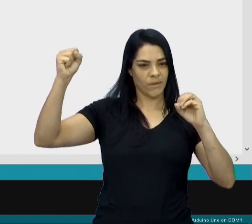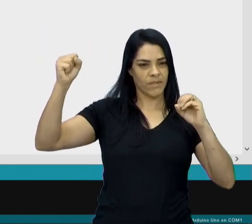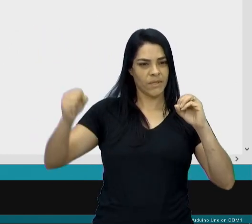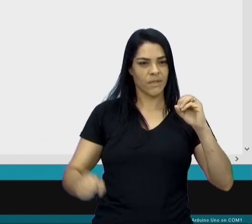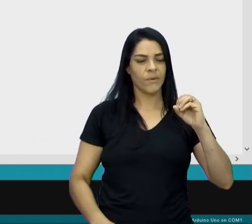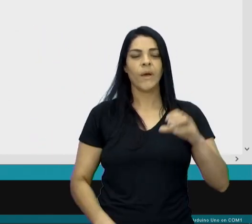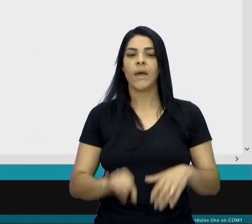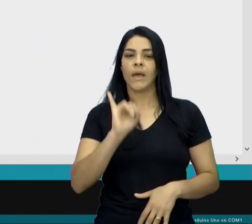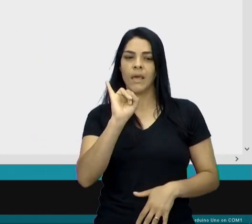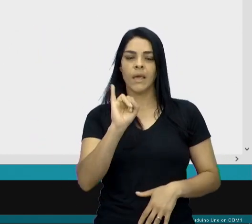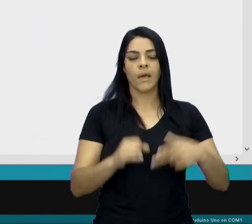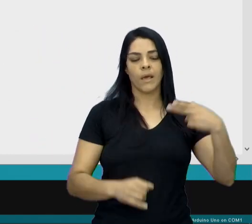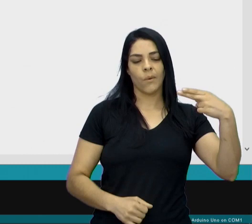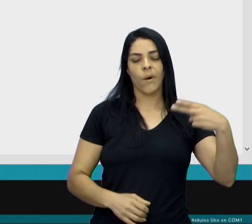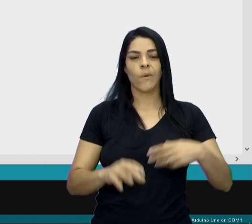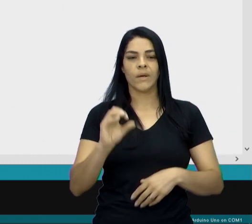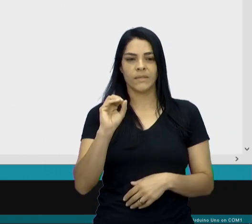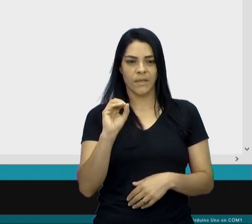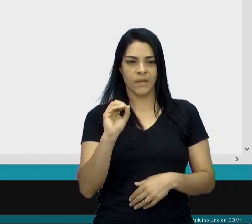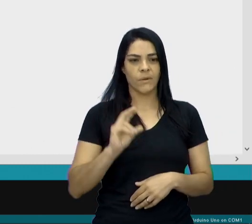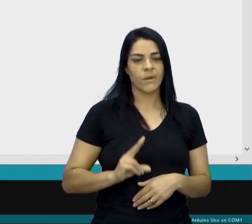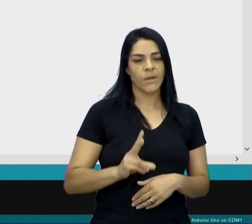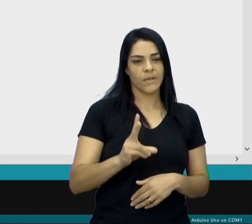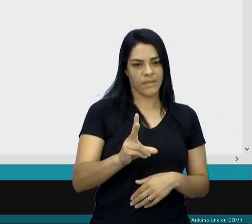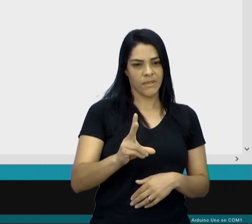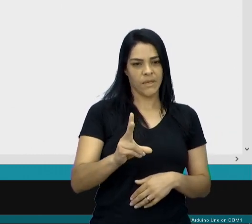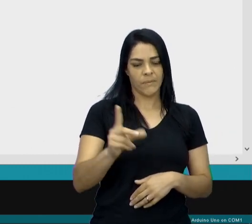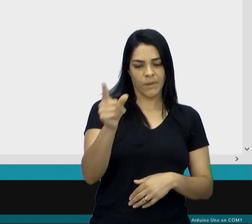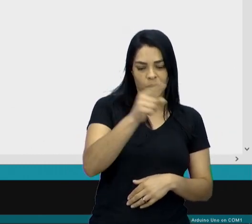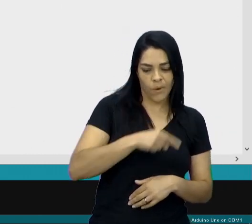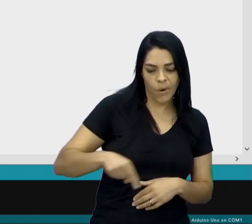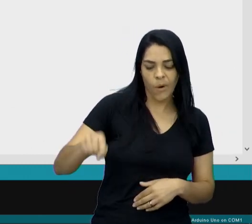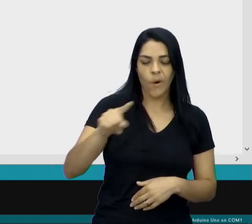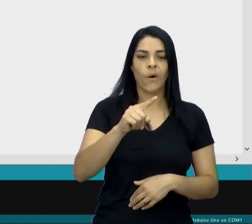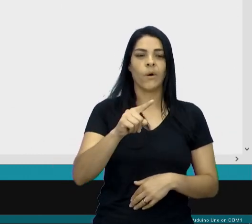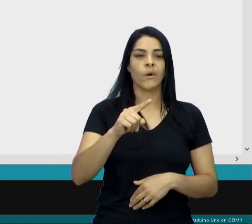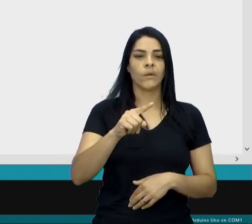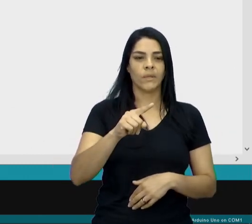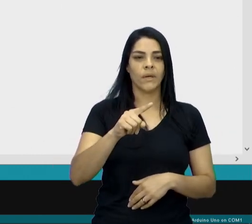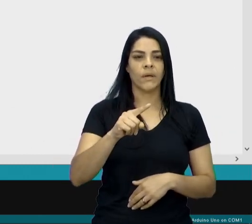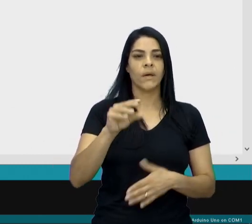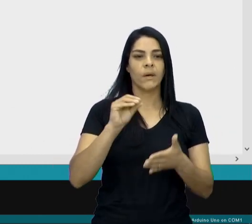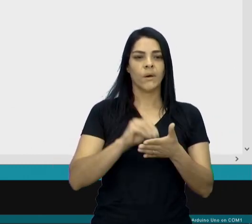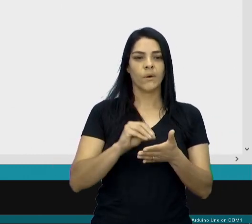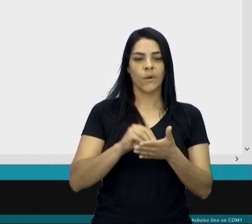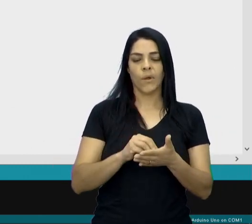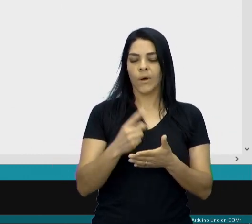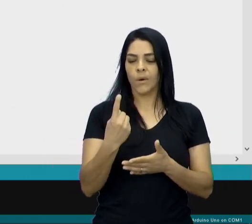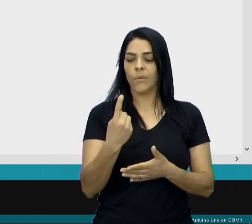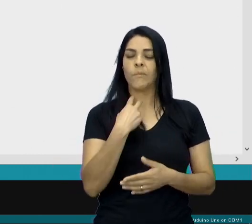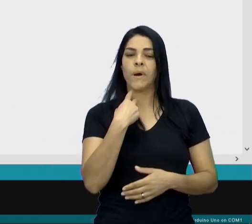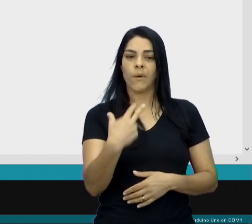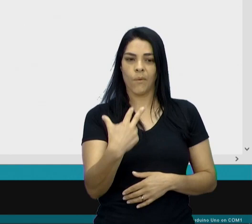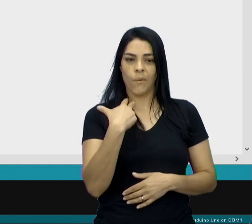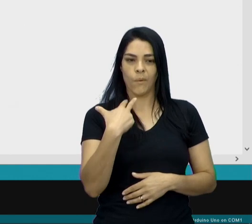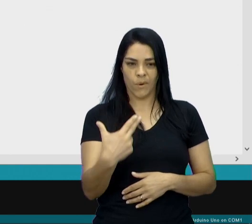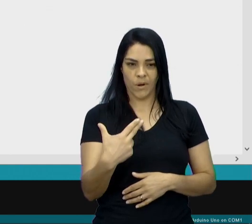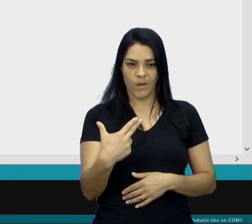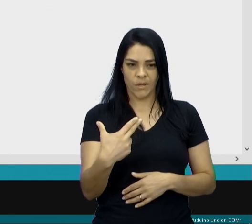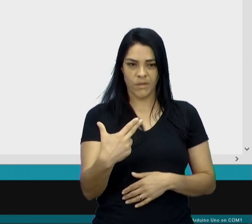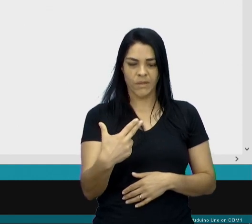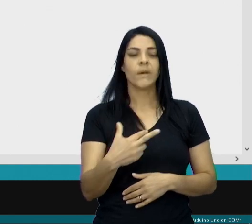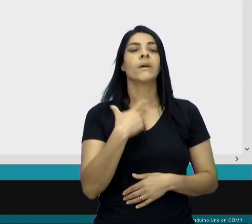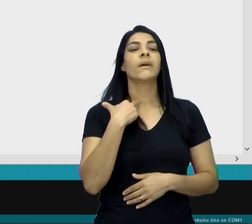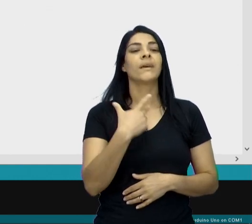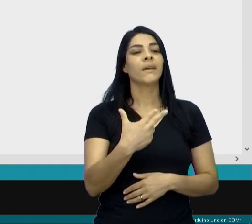E de maneira que a cada vez que passa você incrementa, olha lá, I mais mais, cada rodada você acrescenta uma cor e essa cor